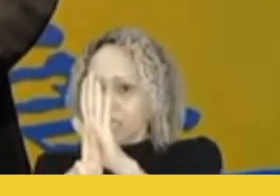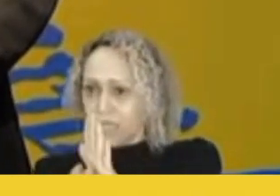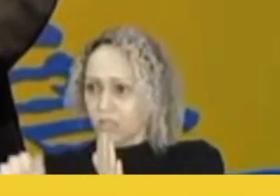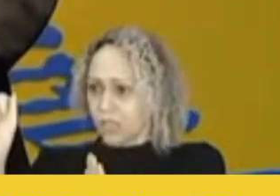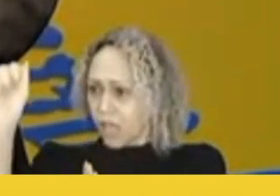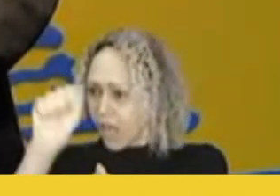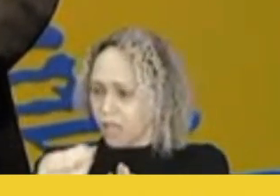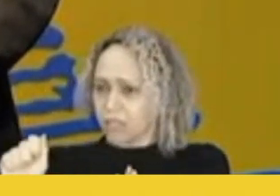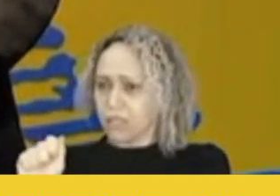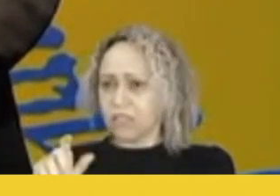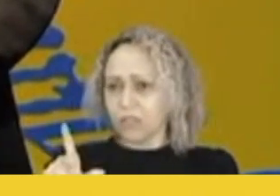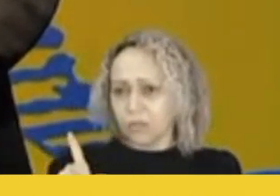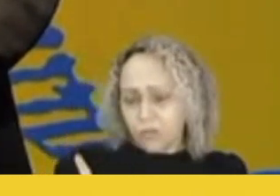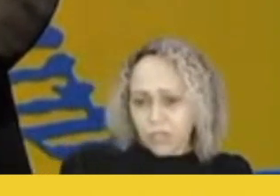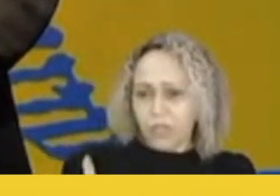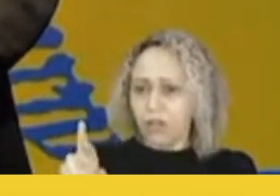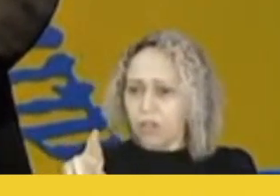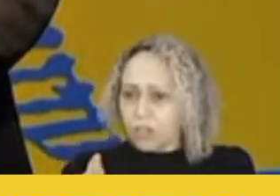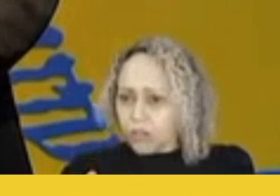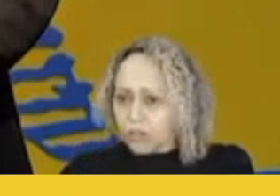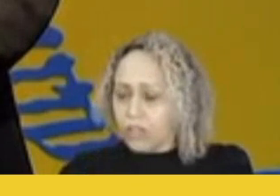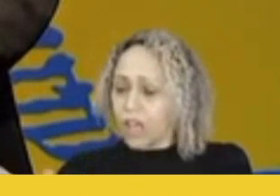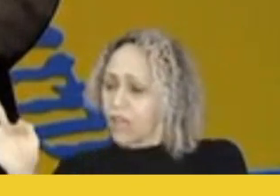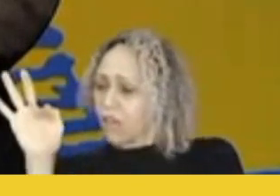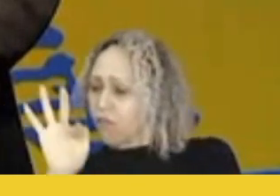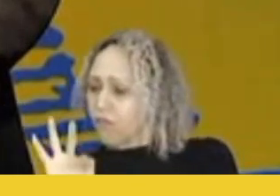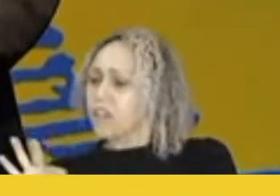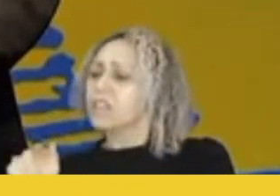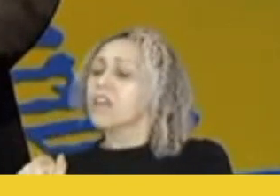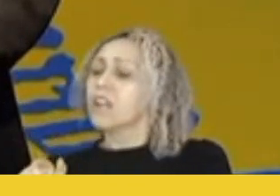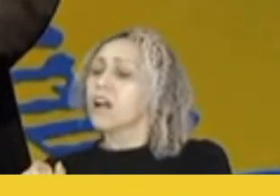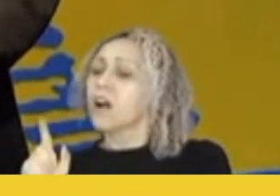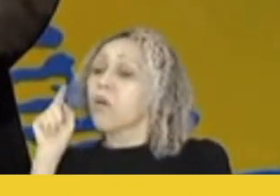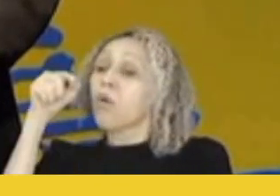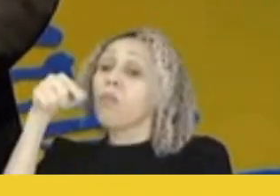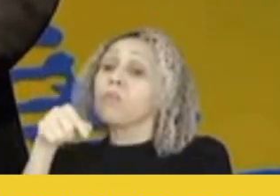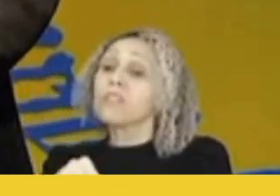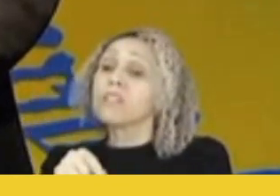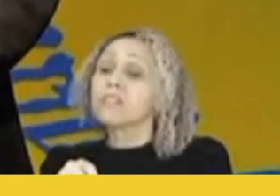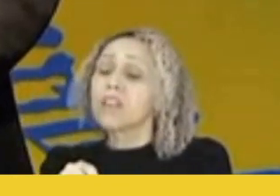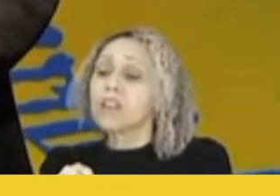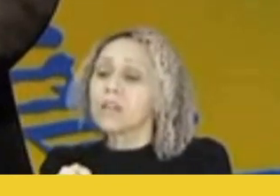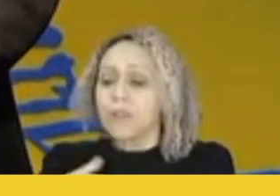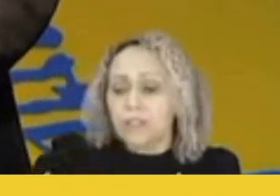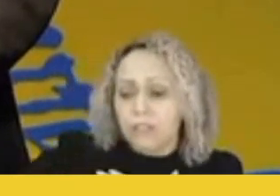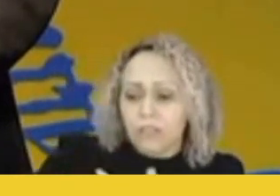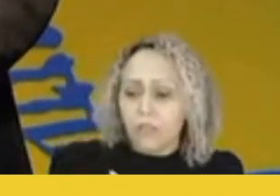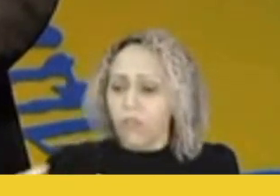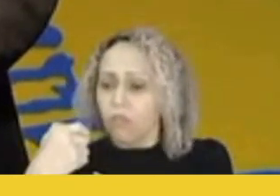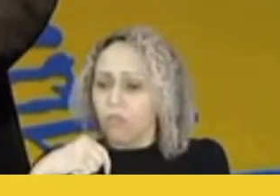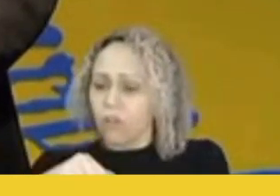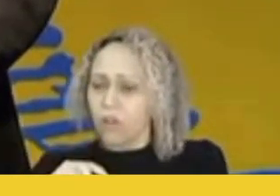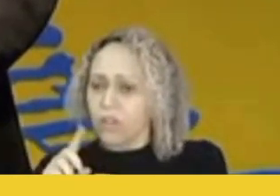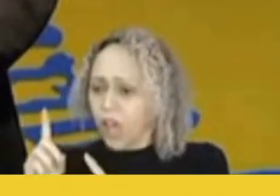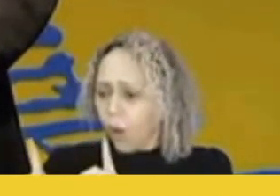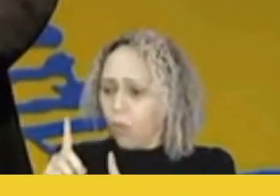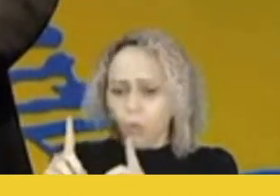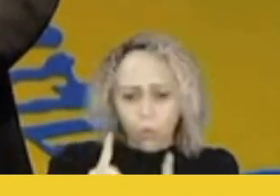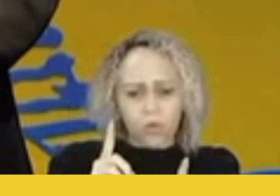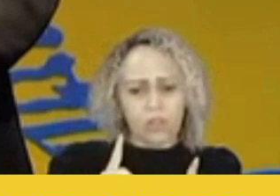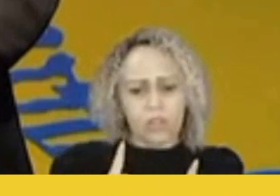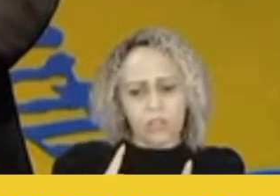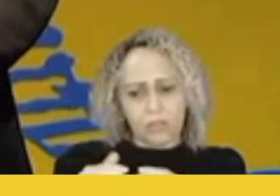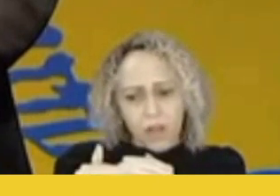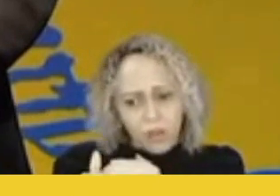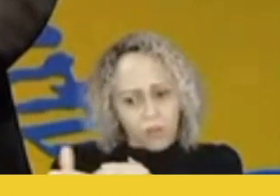visando exatamente reconstituir e desobstruir o diálogo para que nós tenhamos uma relação produtiva